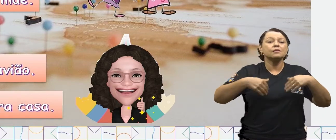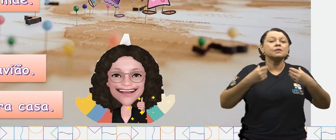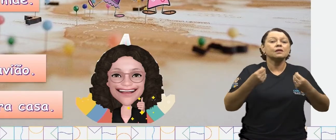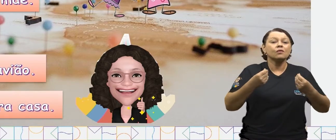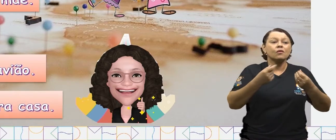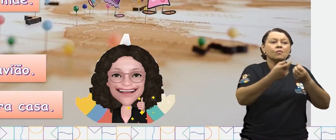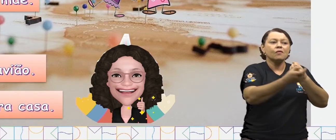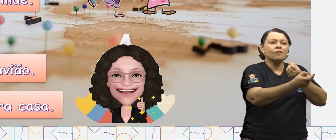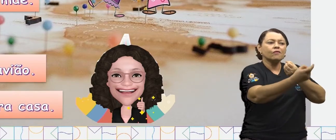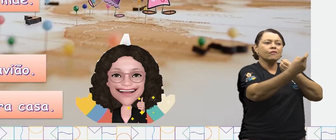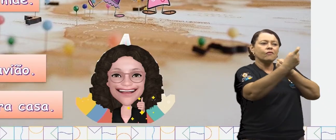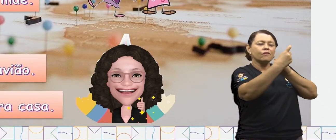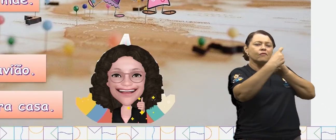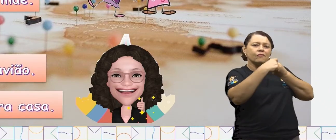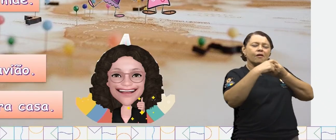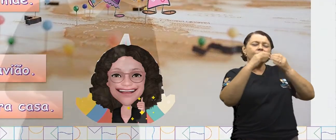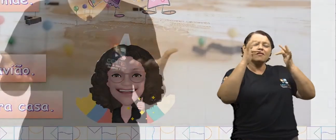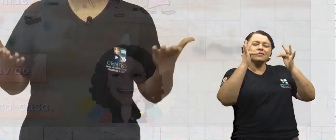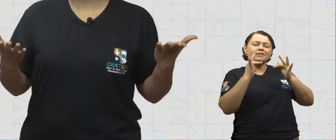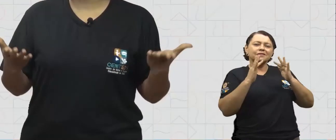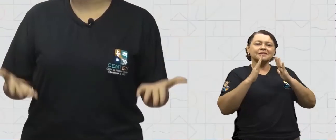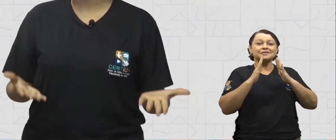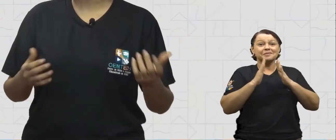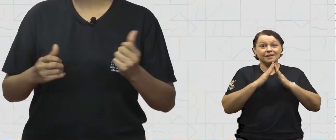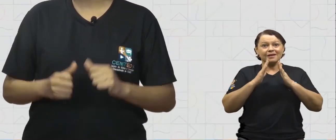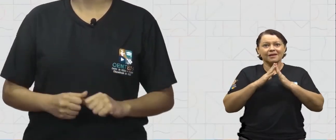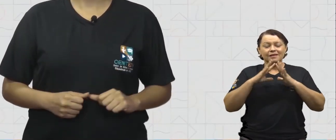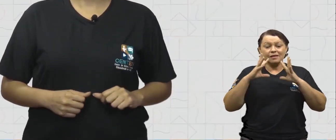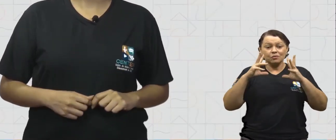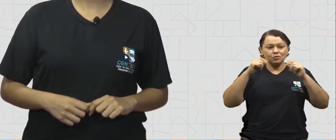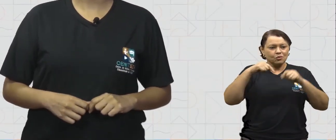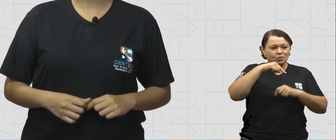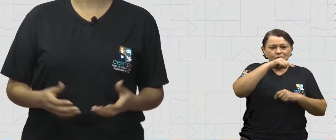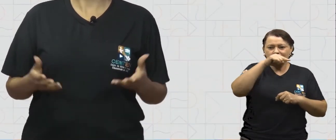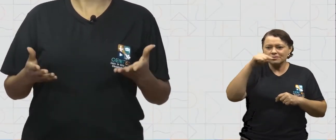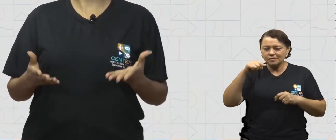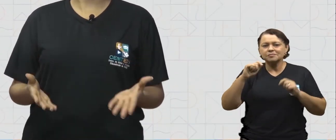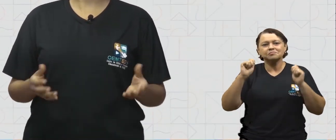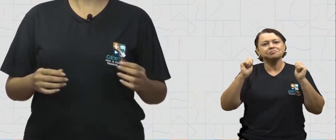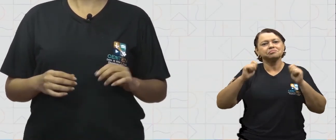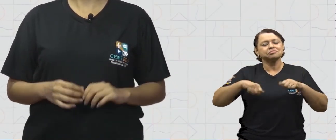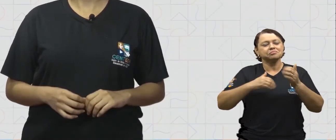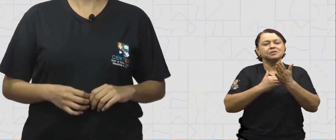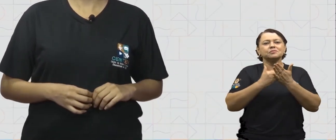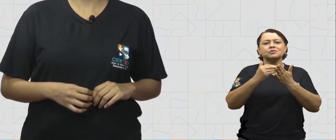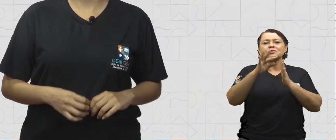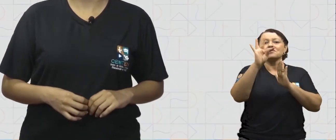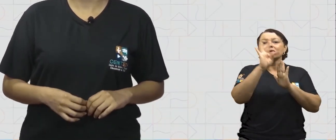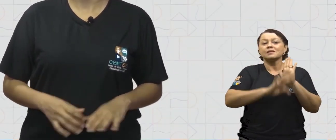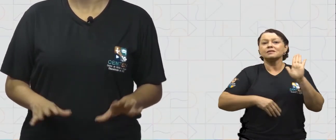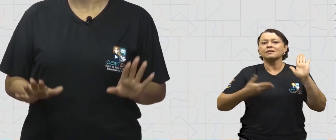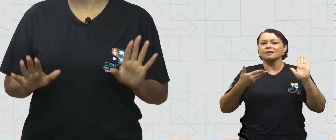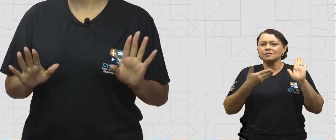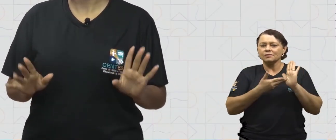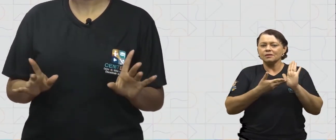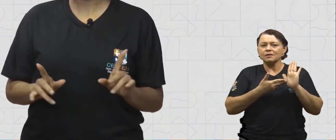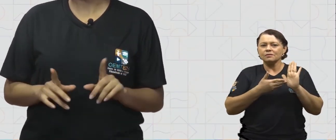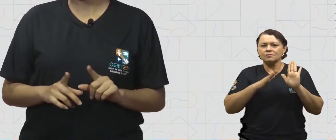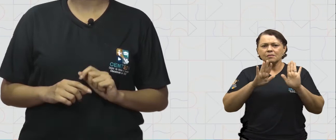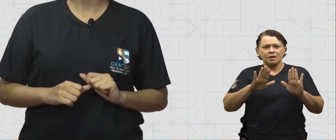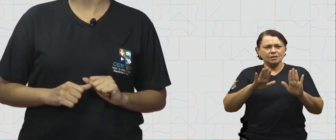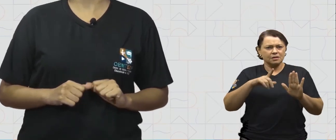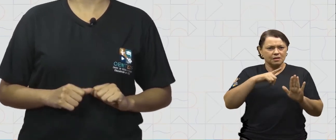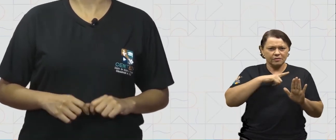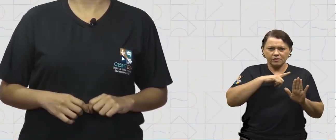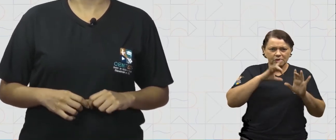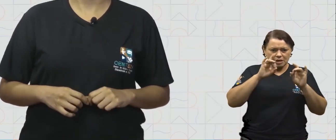com um feliz retorno para casa. Com todas essas informações, podemos começar o nosso texto. Mas ele não